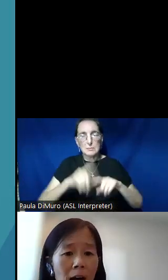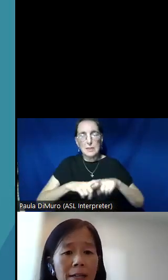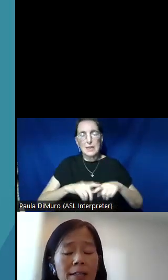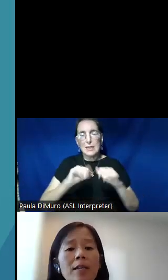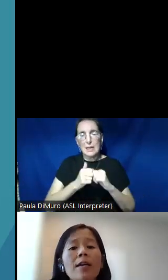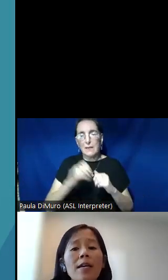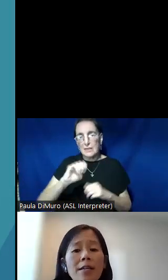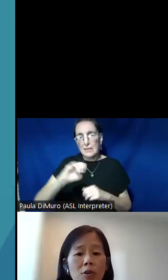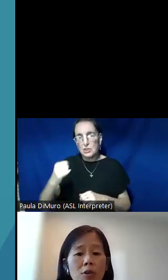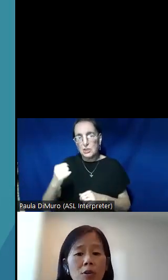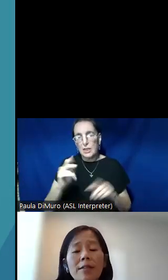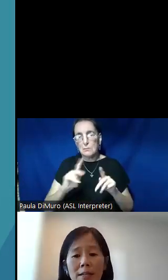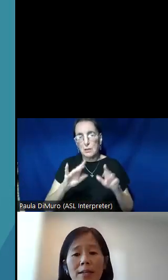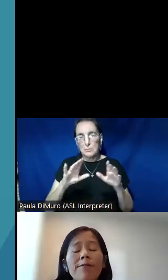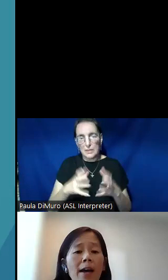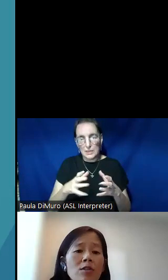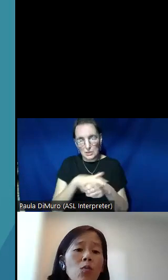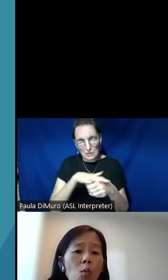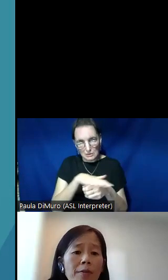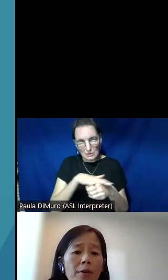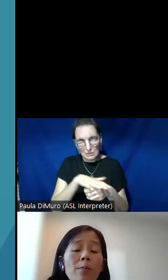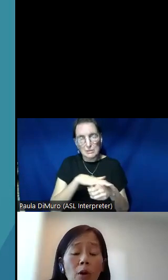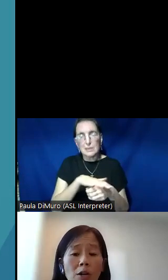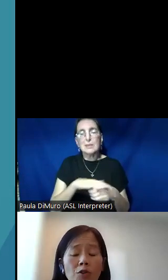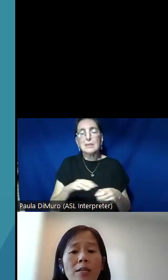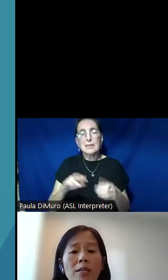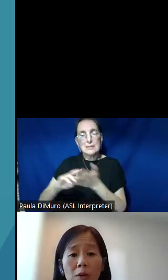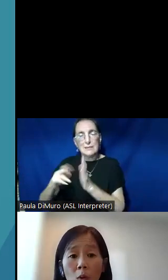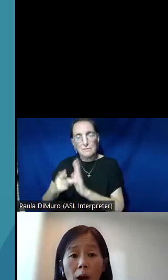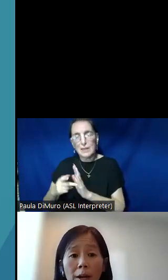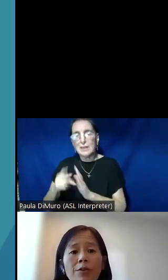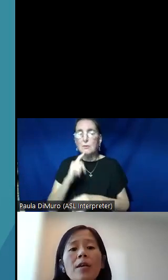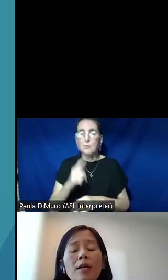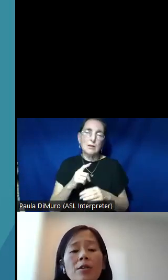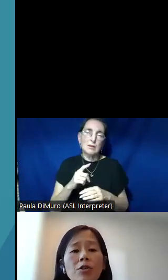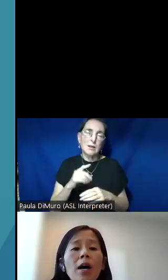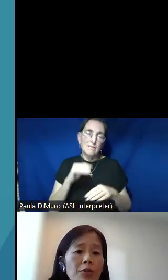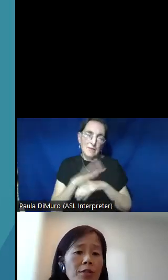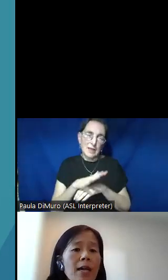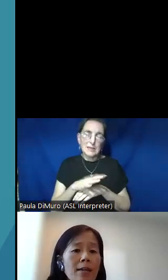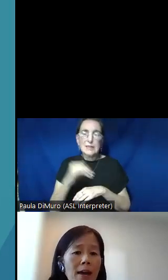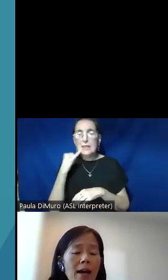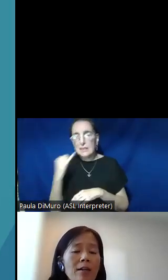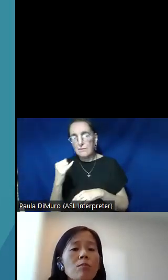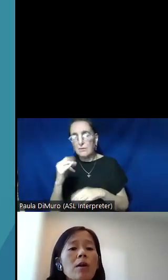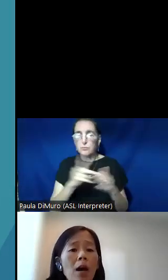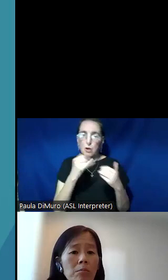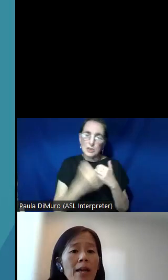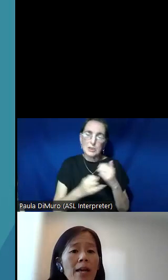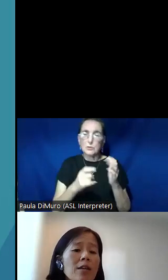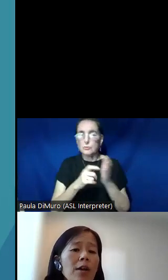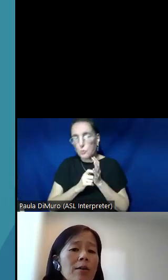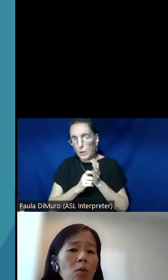como que a população é definida, e diretamente afeta modo que projetos é